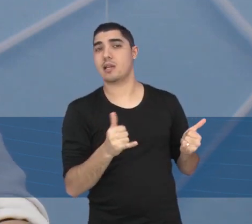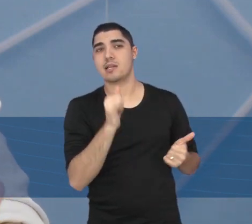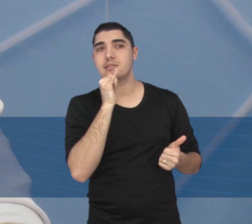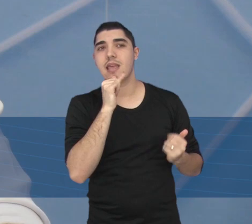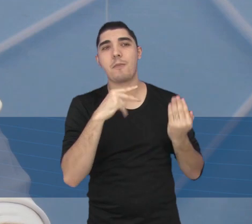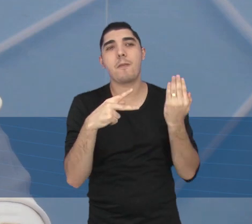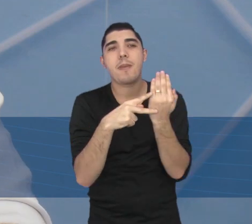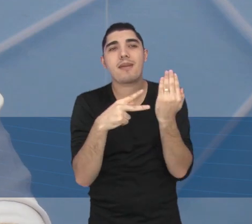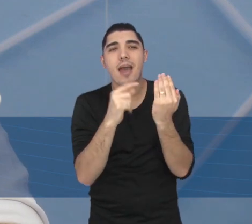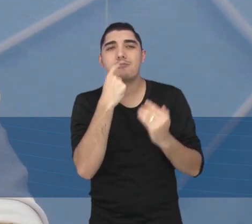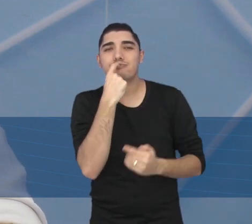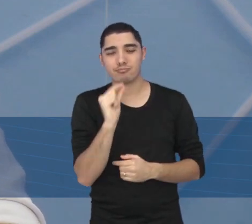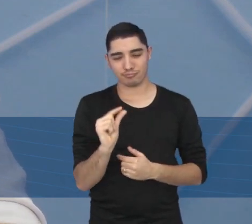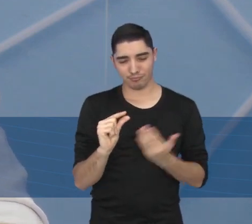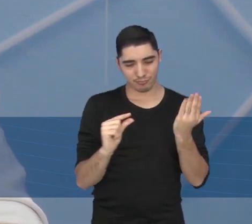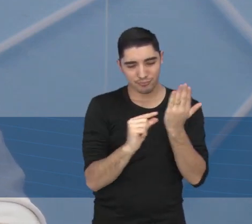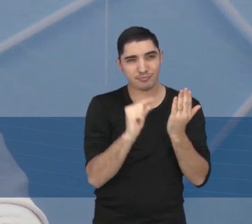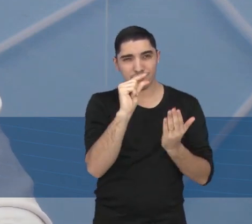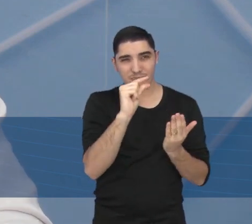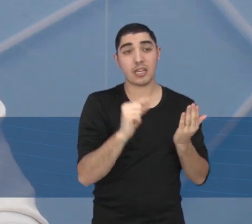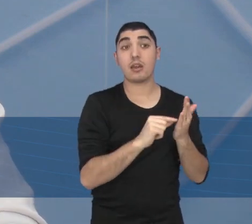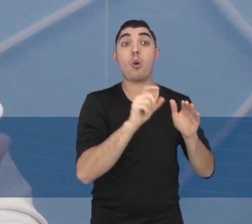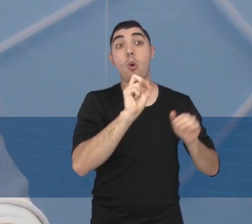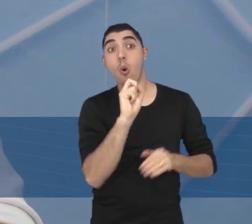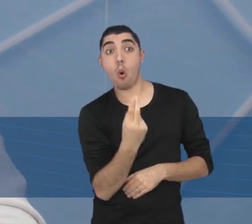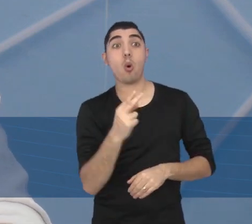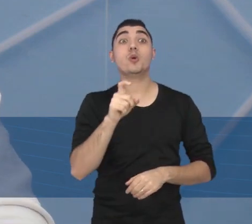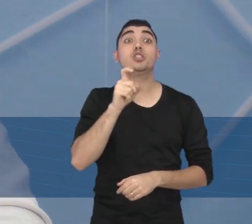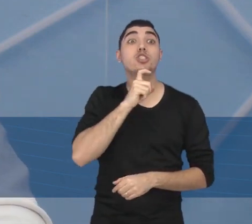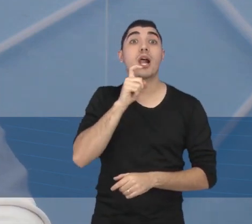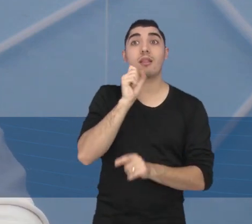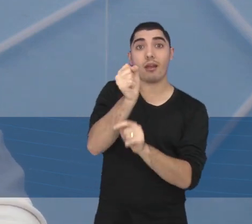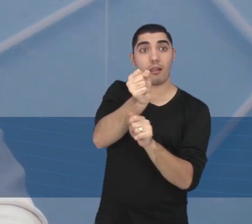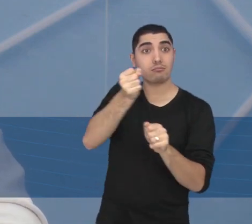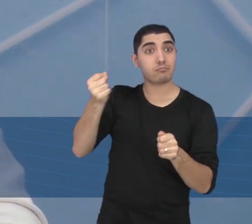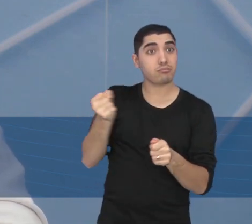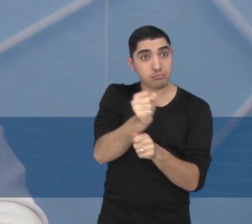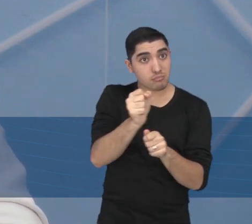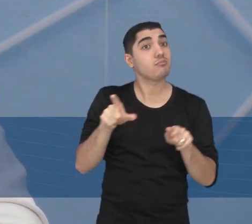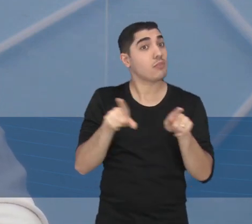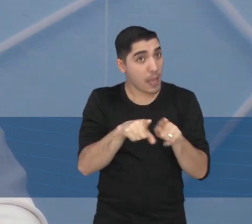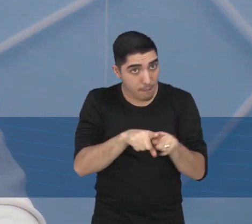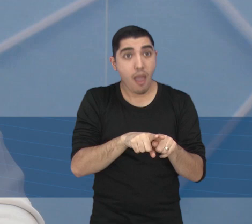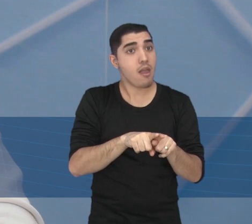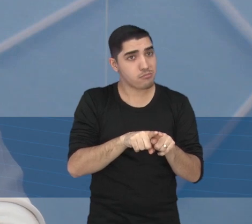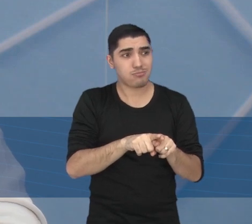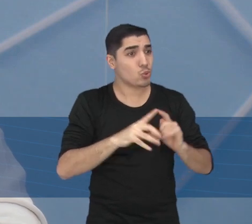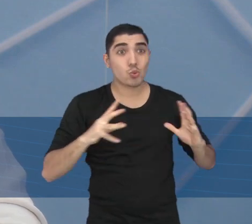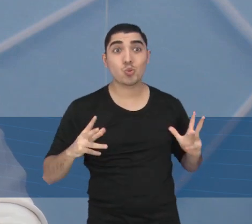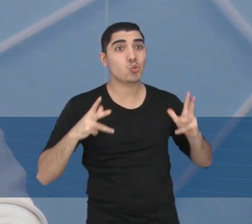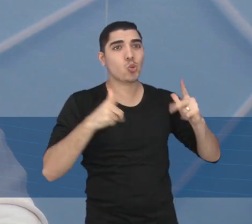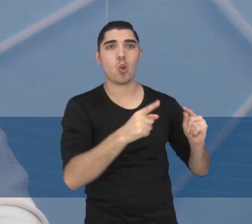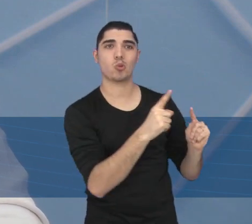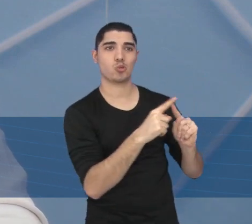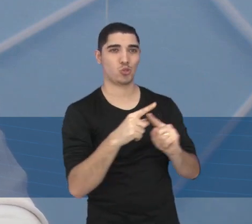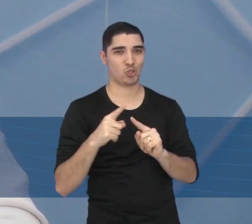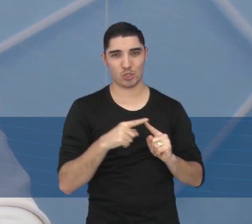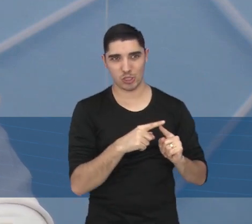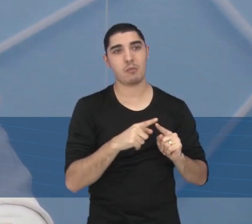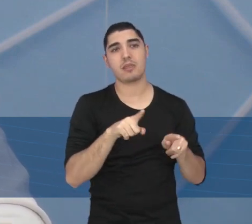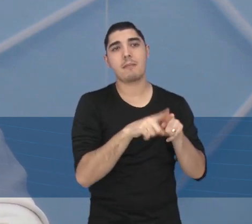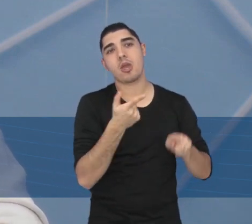um pendrive até uma geladeira e todos os equipamentos, inclusive aqui no estúdio, né? Então, todos esses tipos de equipamentos, até